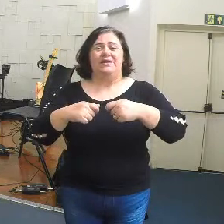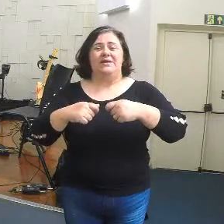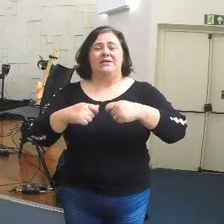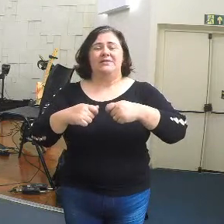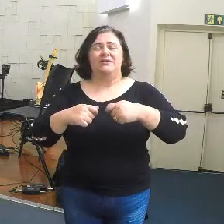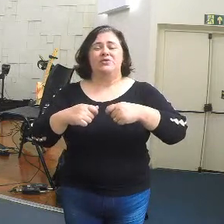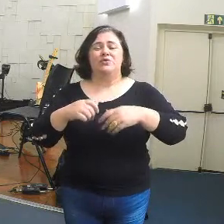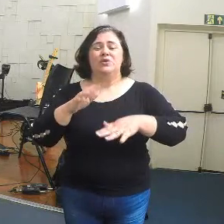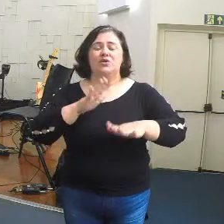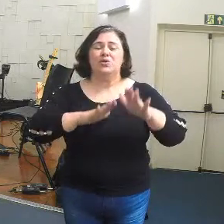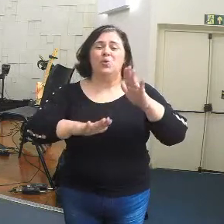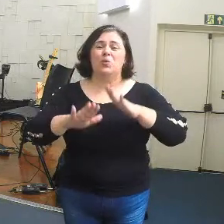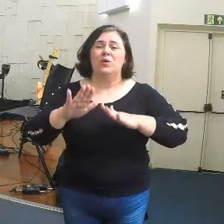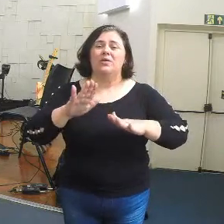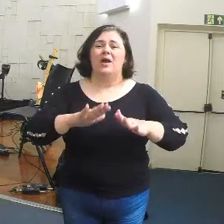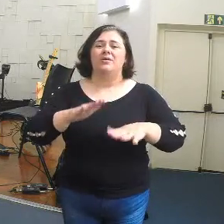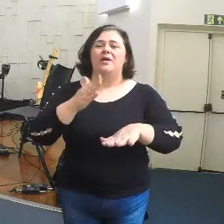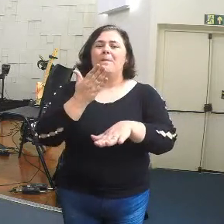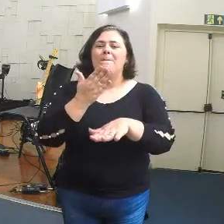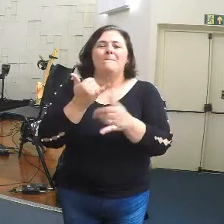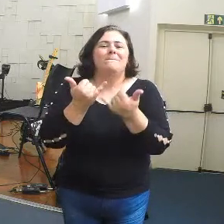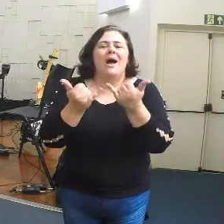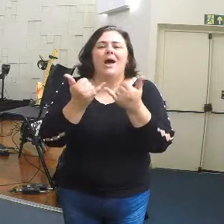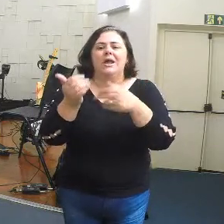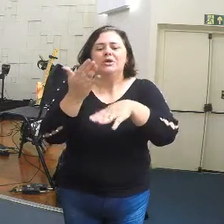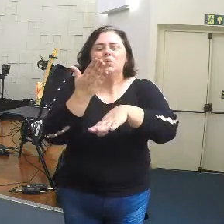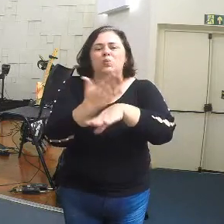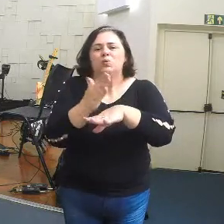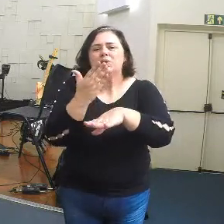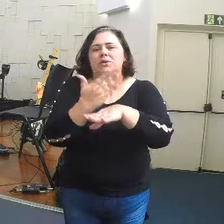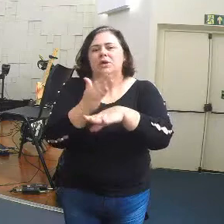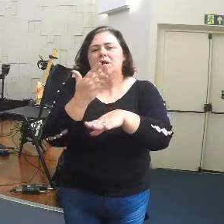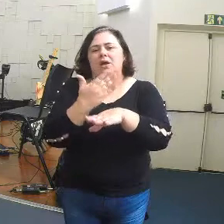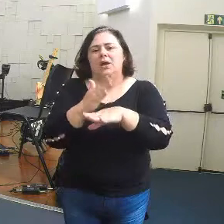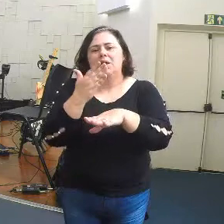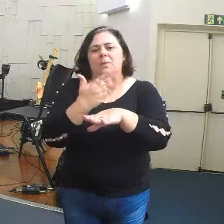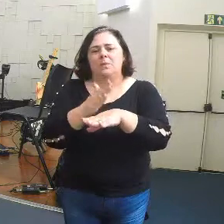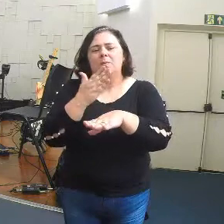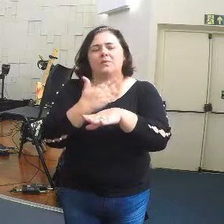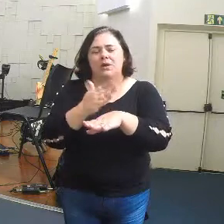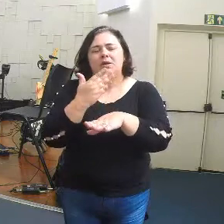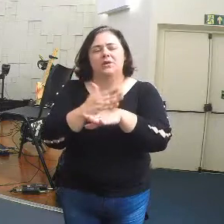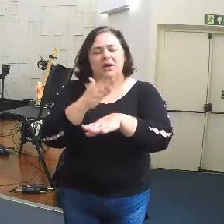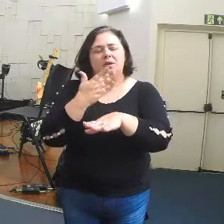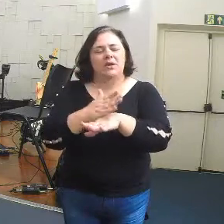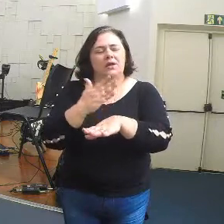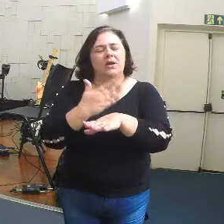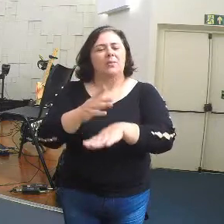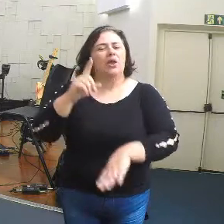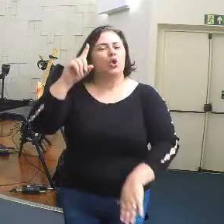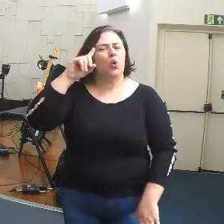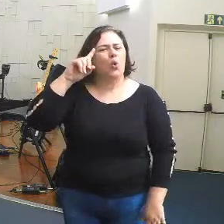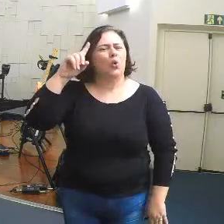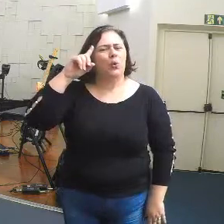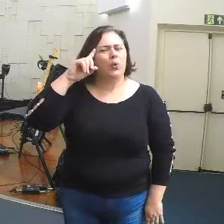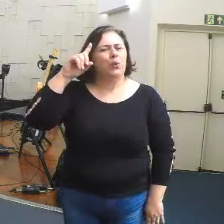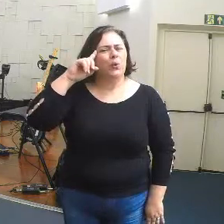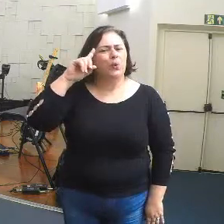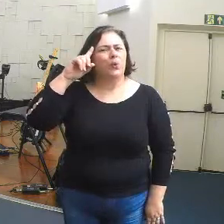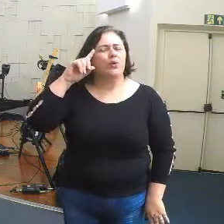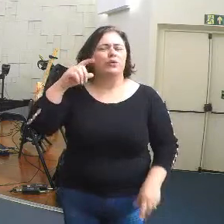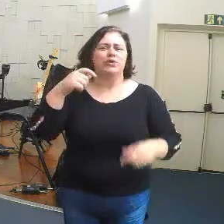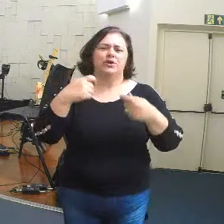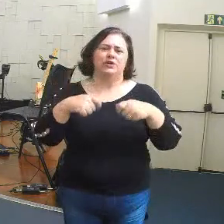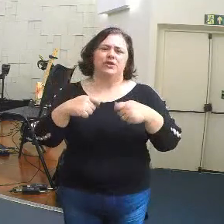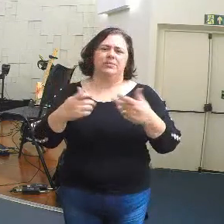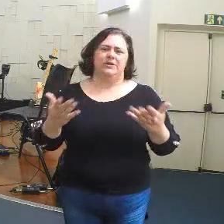obrigado, esse amor precisa ser aperfeiçoado. Confie na presença do Espírito Santo, porque precisa ser